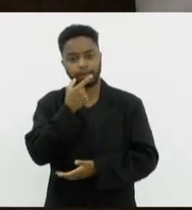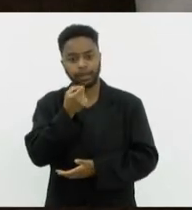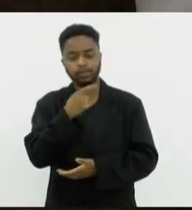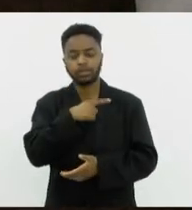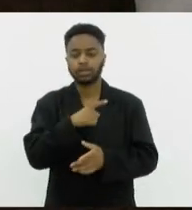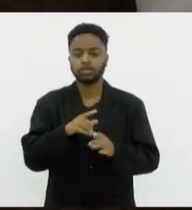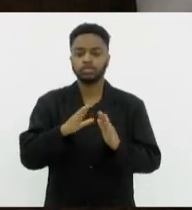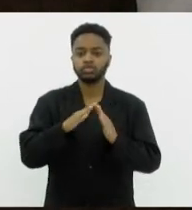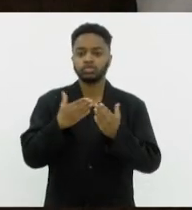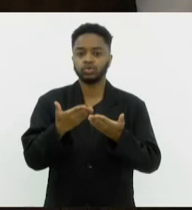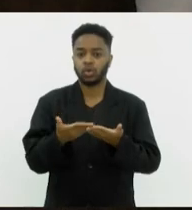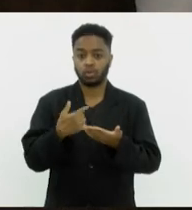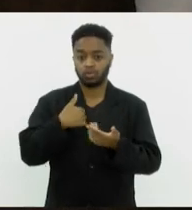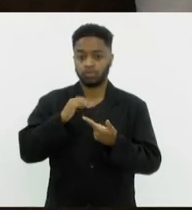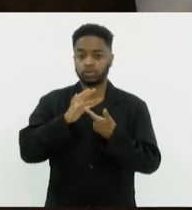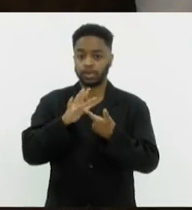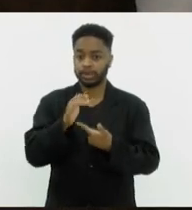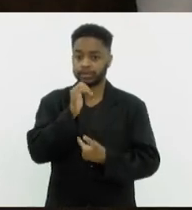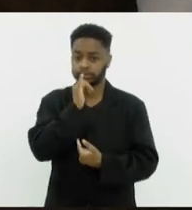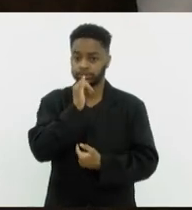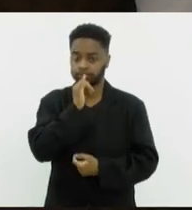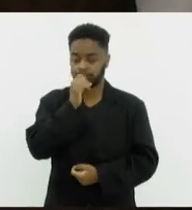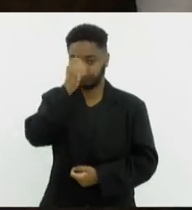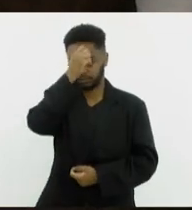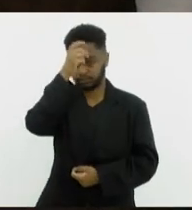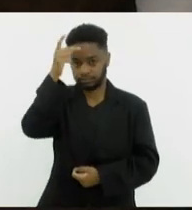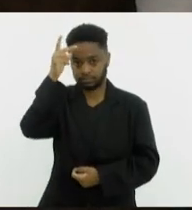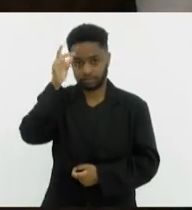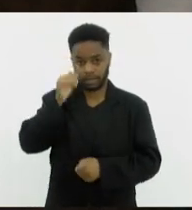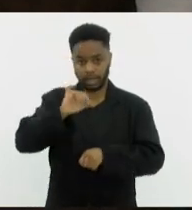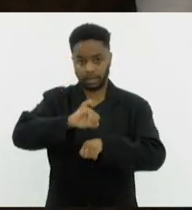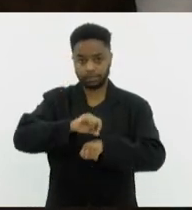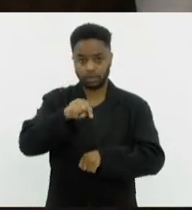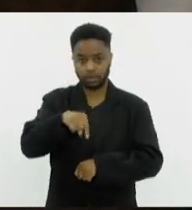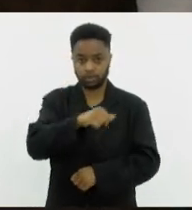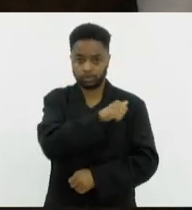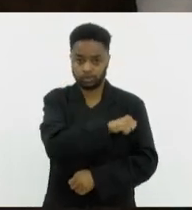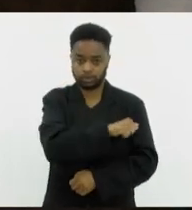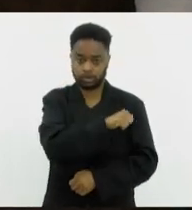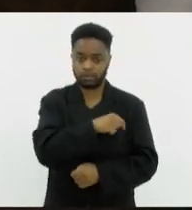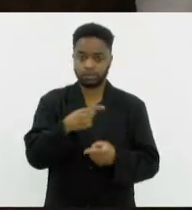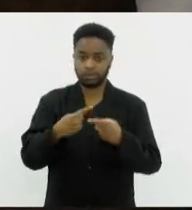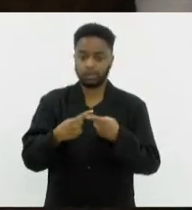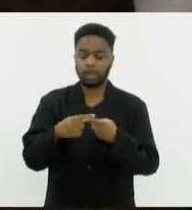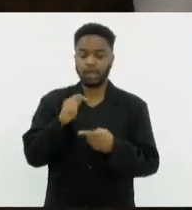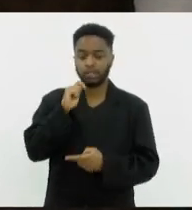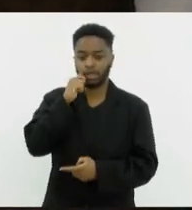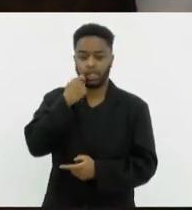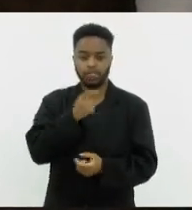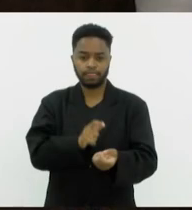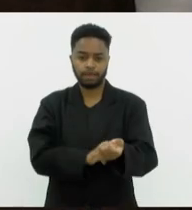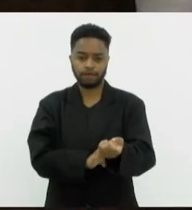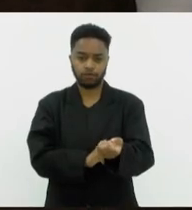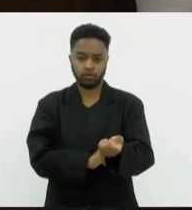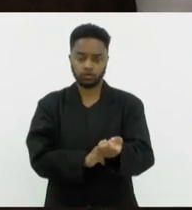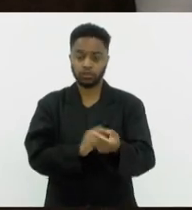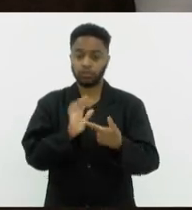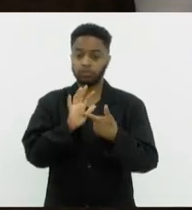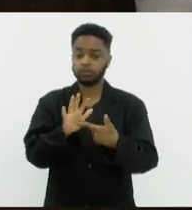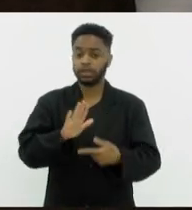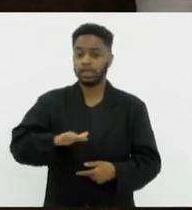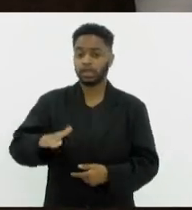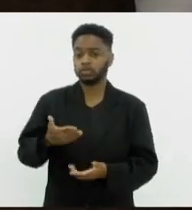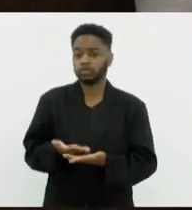escola. Vou dar um exemplo da prefeitura da capital, do seu Eduardinho nervoso lá, o nervosinho. As crianças estavam